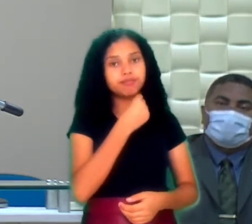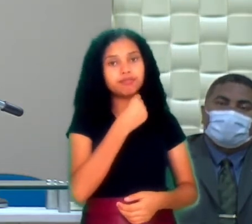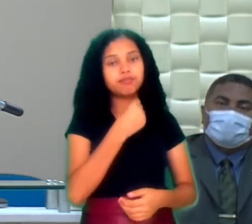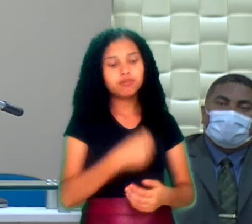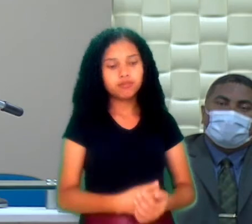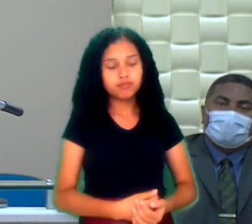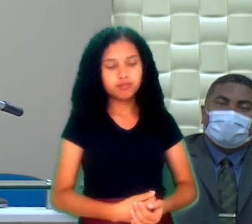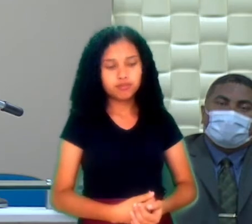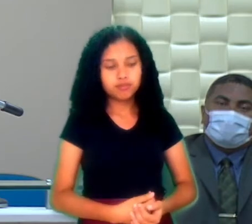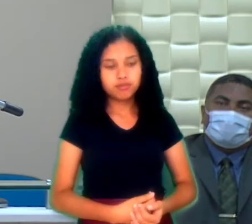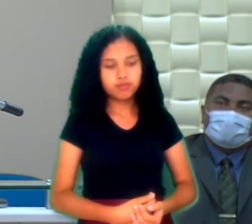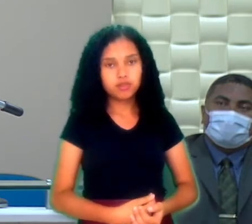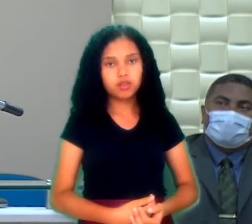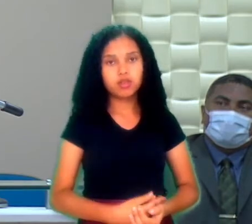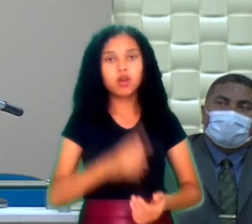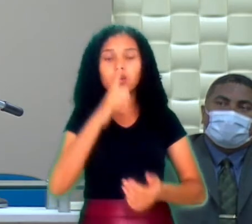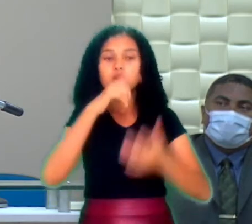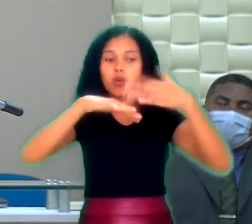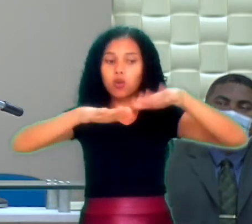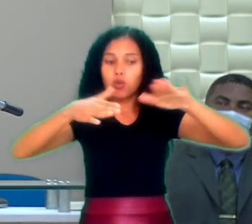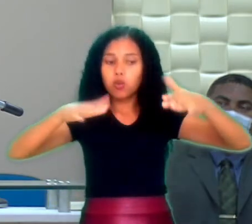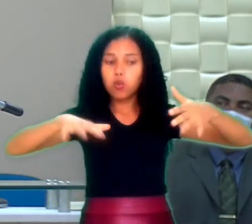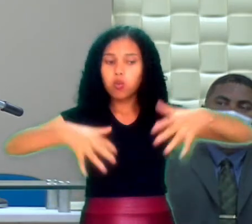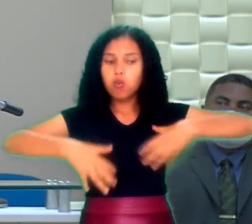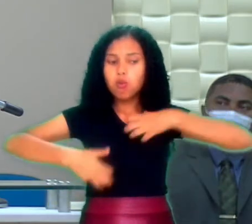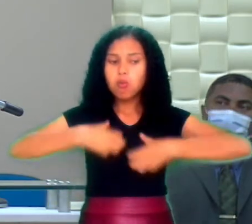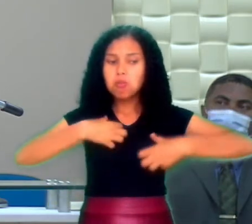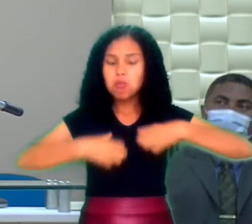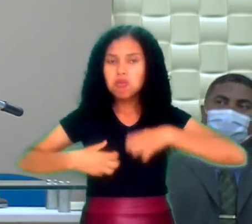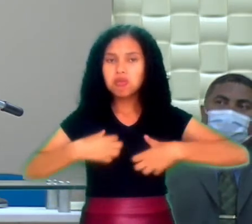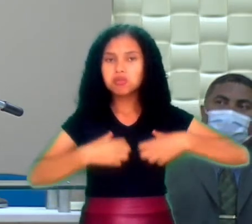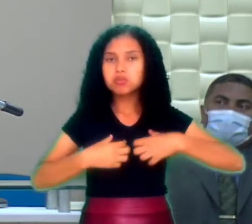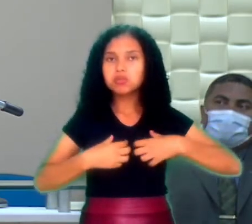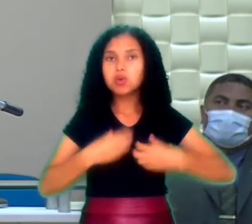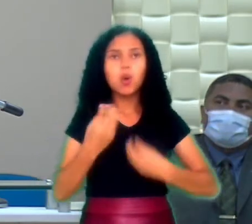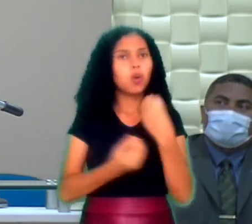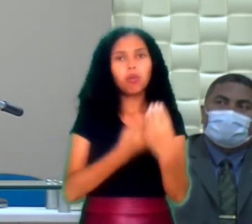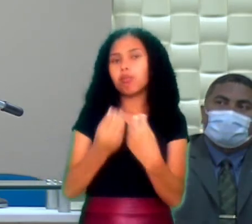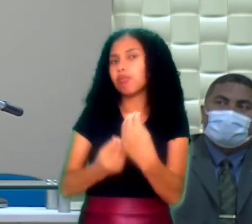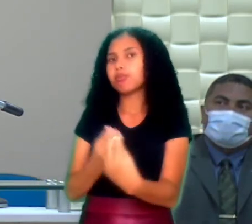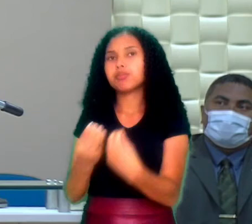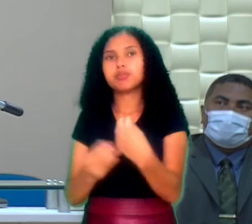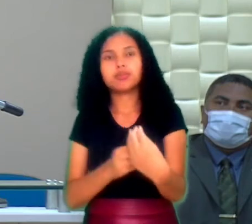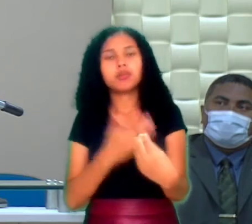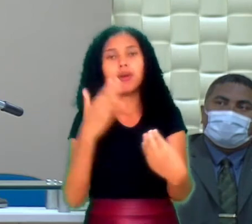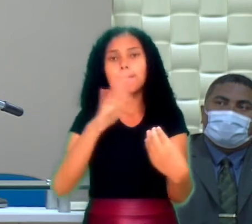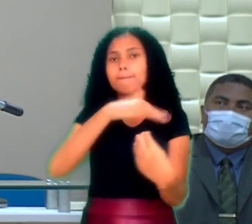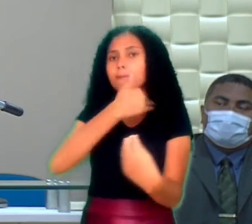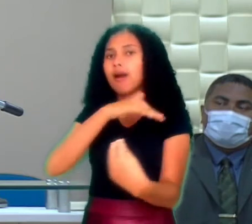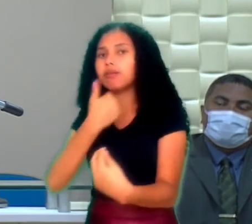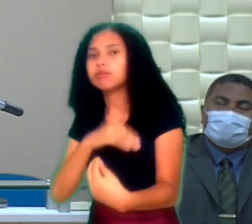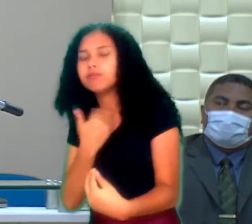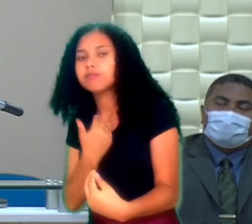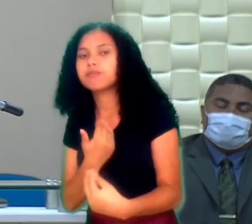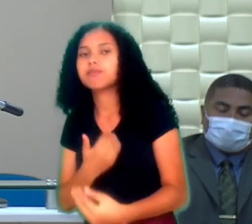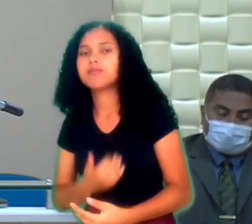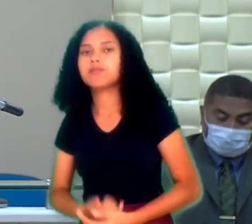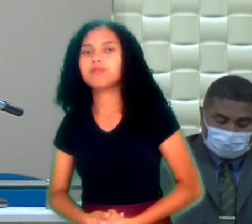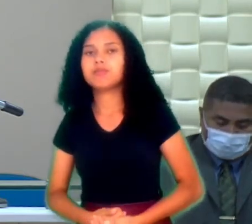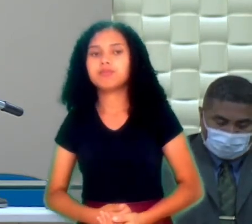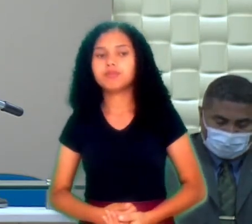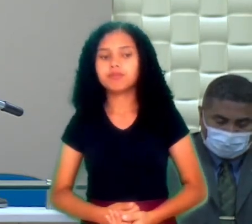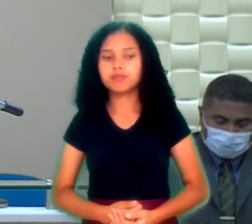Os homens se admiram, irmãos. Vejam, o texto mostra isso. Os homens se